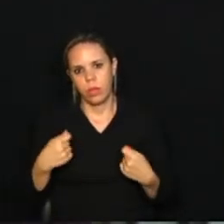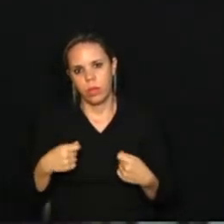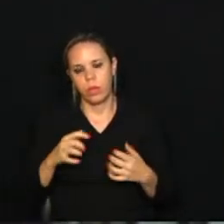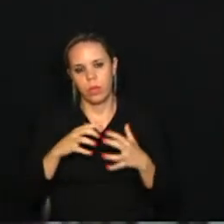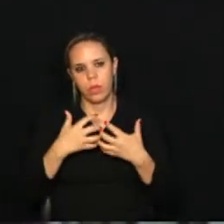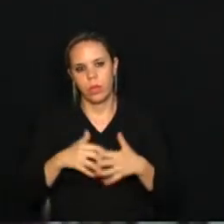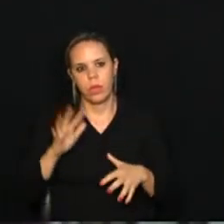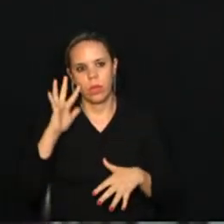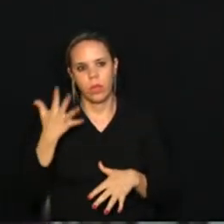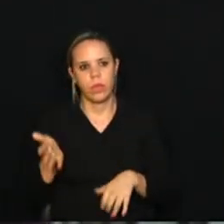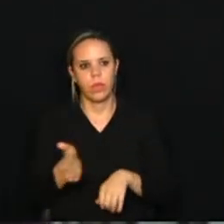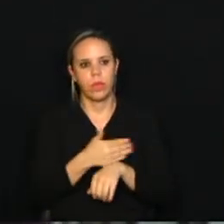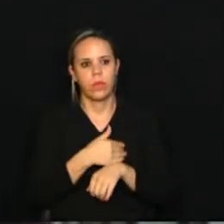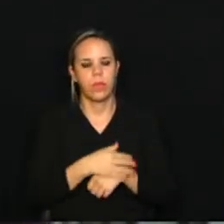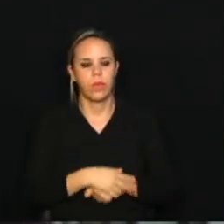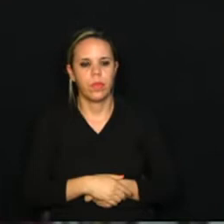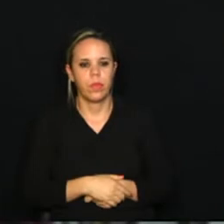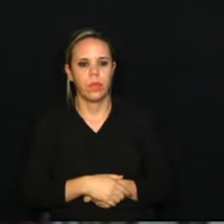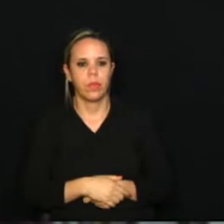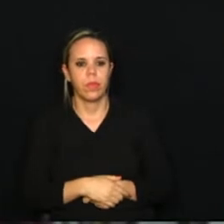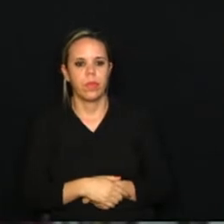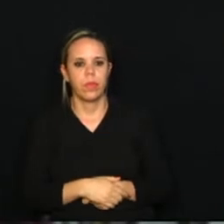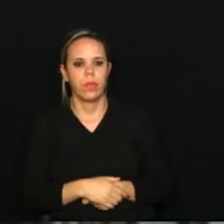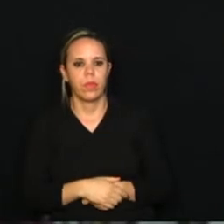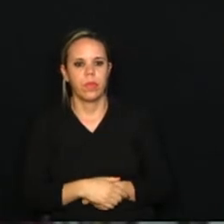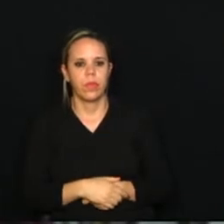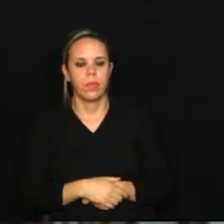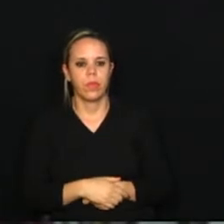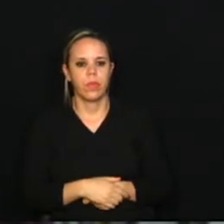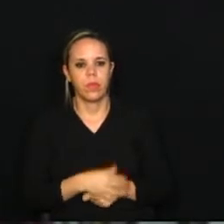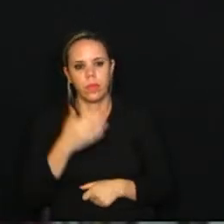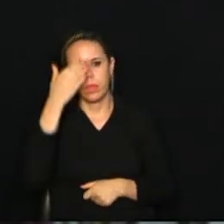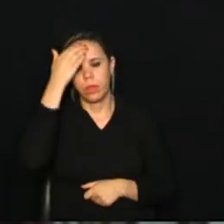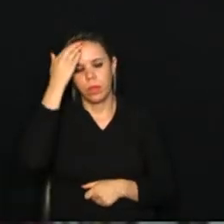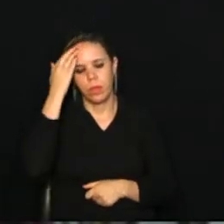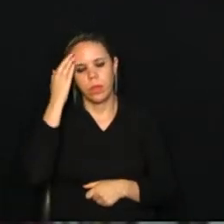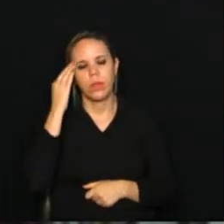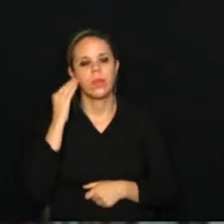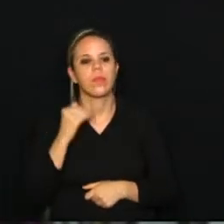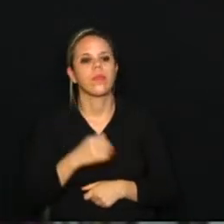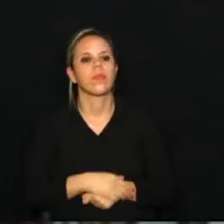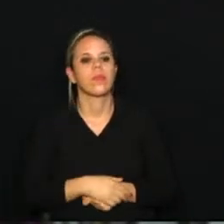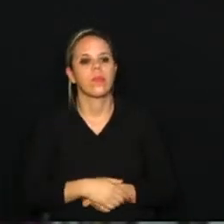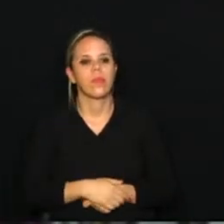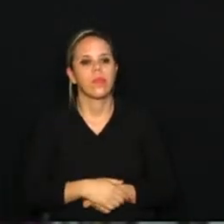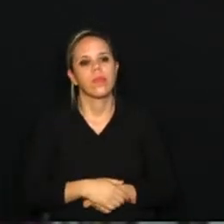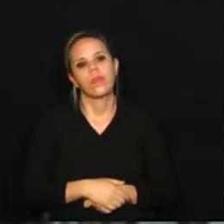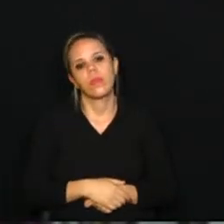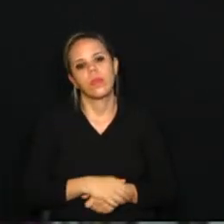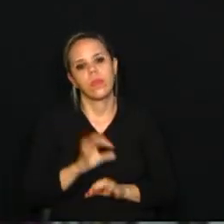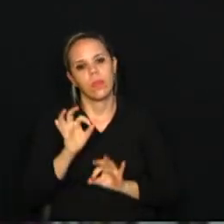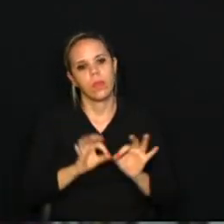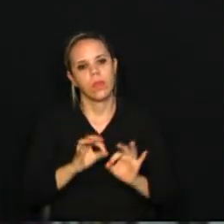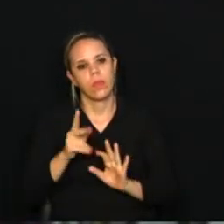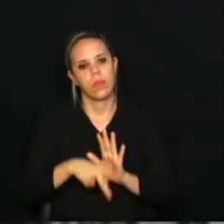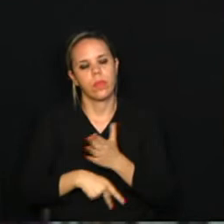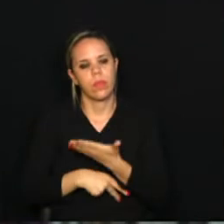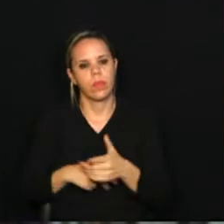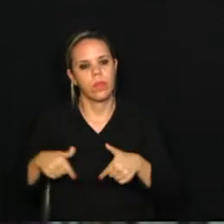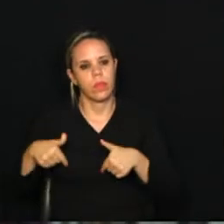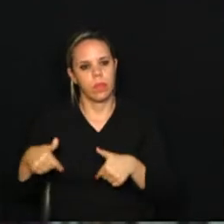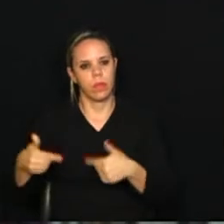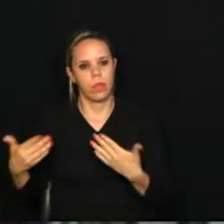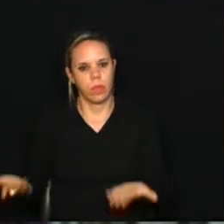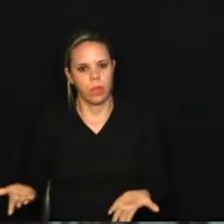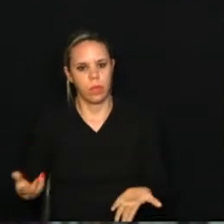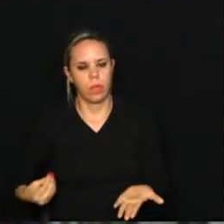resolvida antes, né? Então, esses são os planejamentos, as ações que